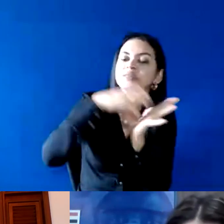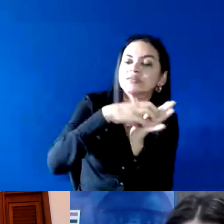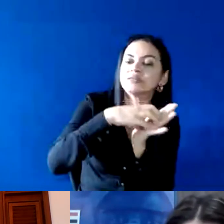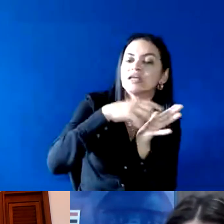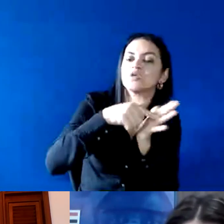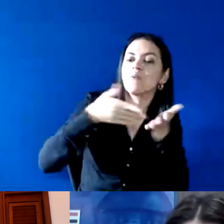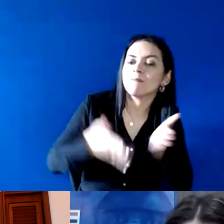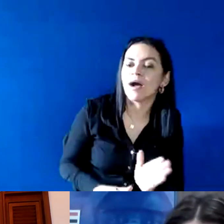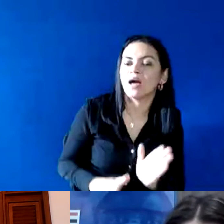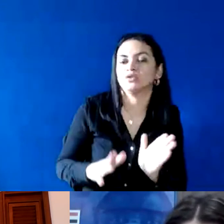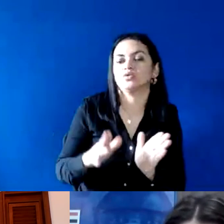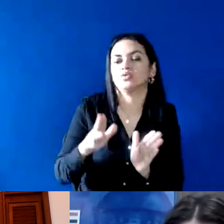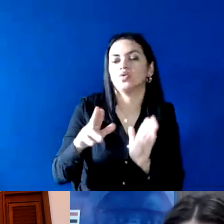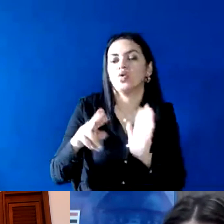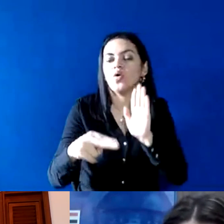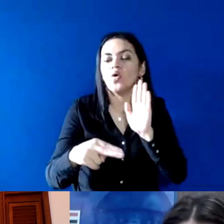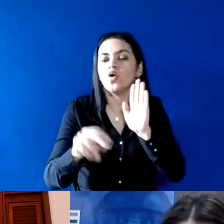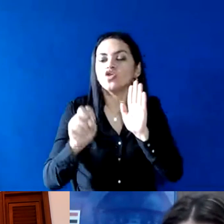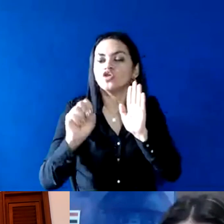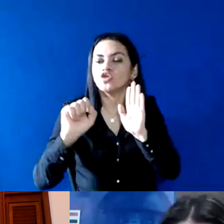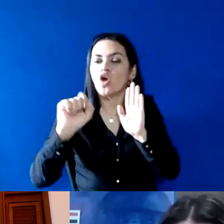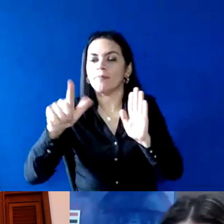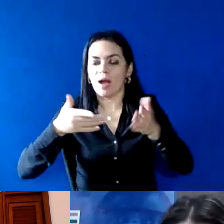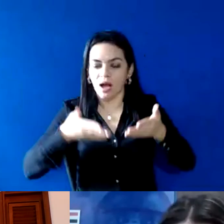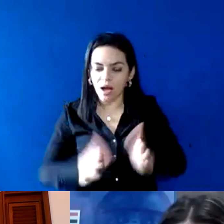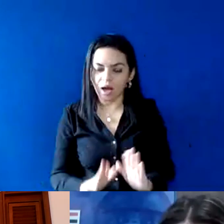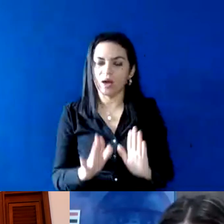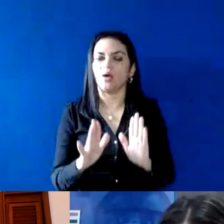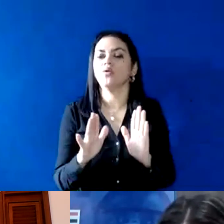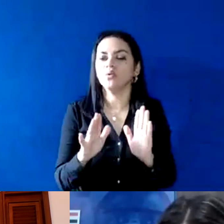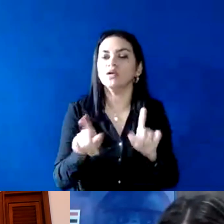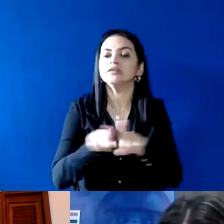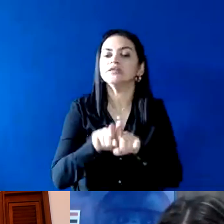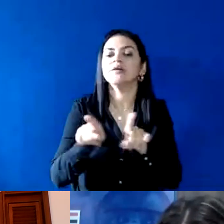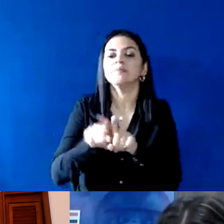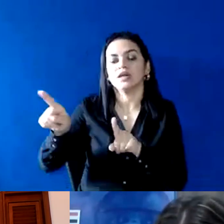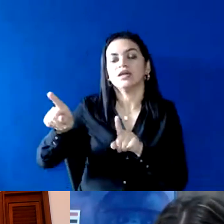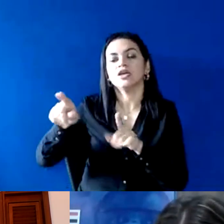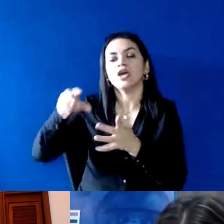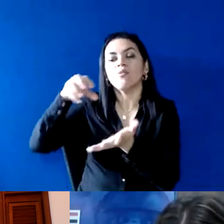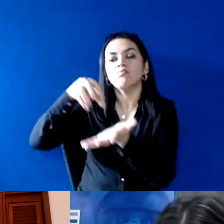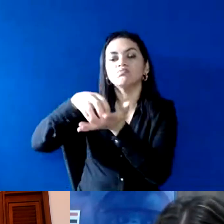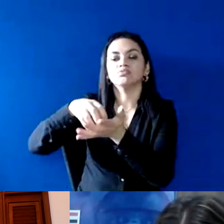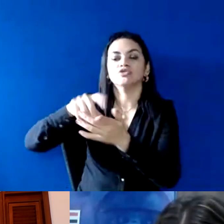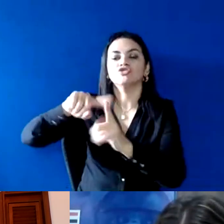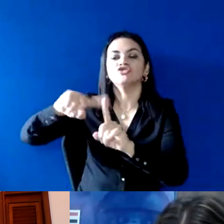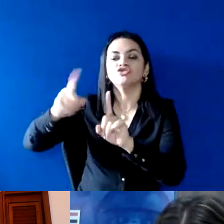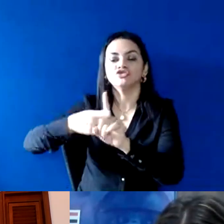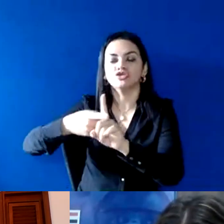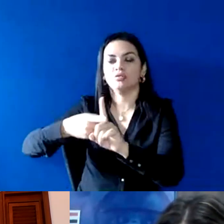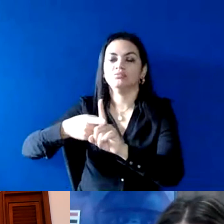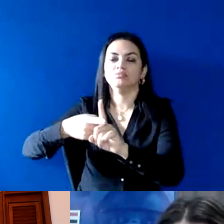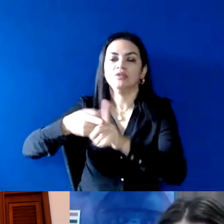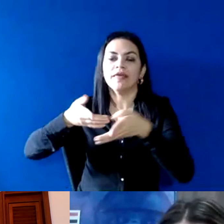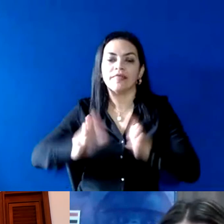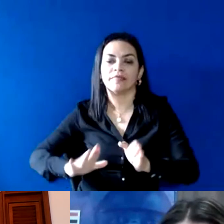normal, das casas de bebê gestante puérpera no estado do Maranhão, teve